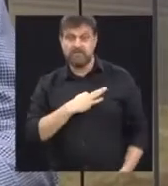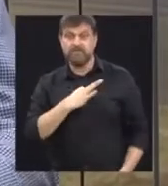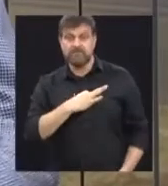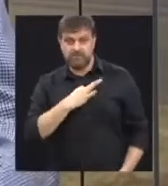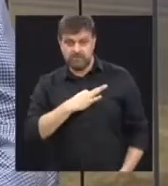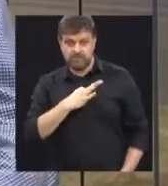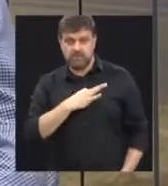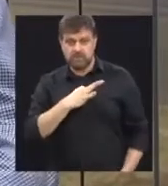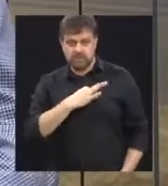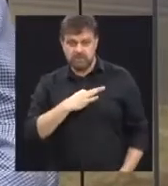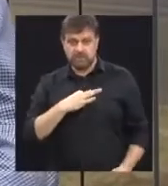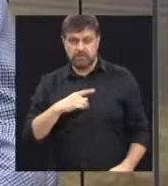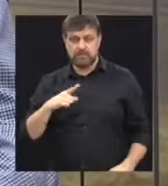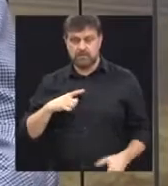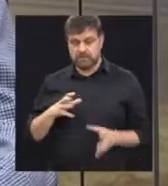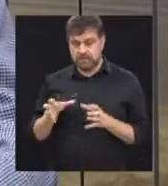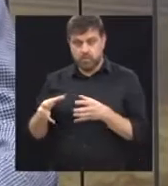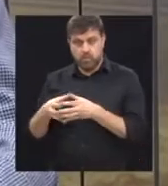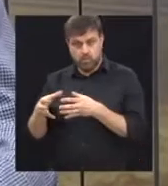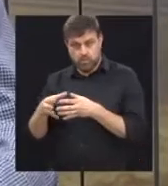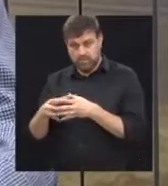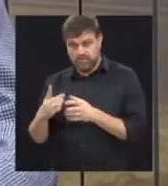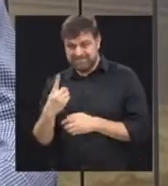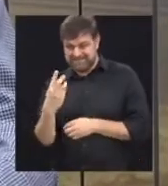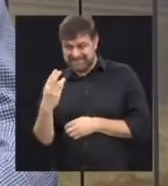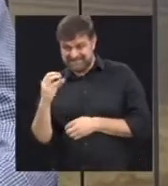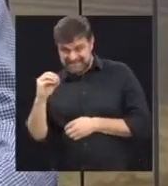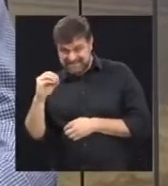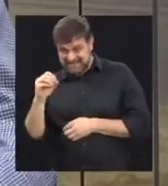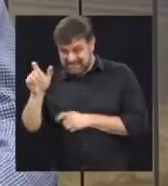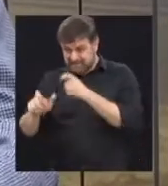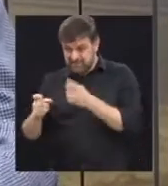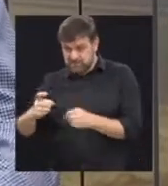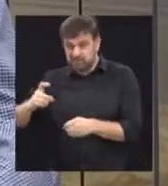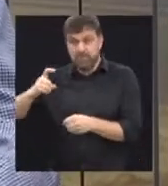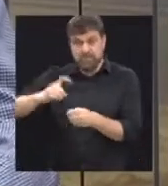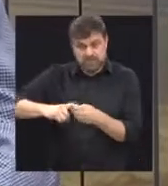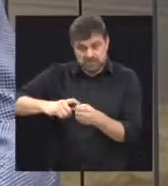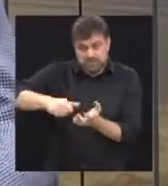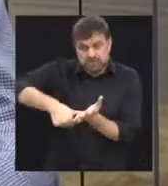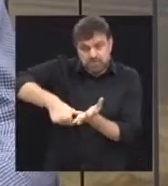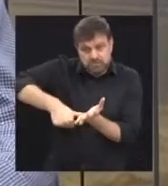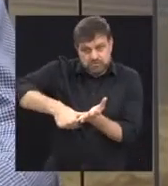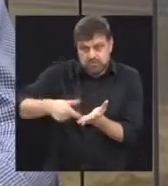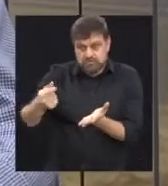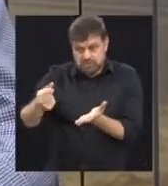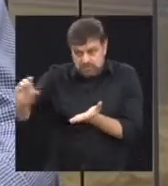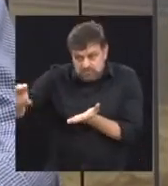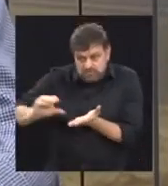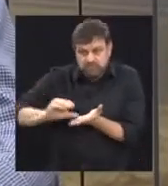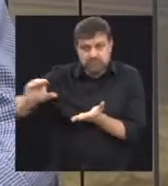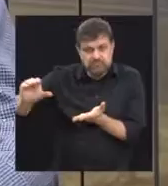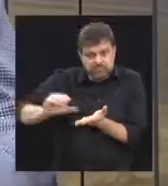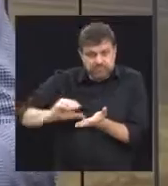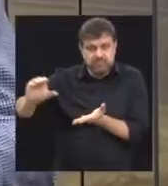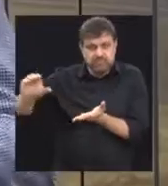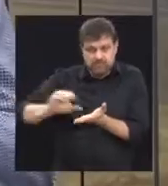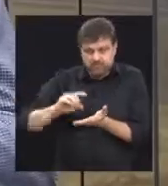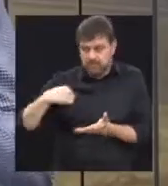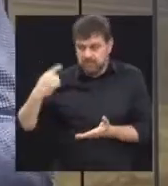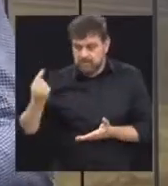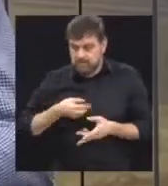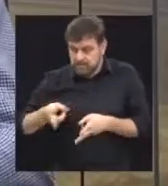voluntários, temos um corpo associativo de 130 pessoas que nos ajudam mensalmente com uma contribuição. Então nós estamos